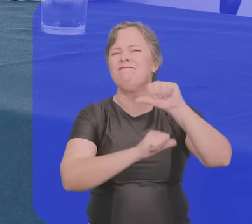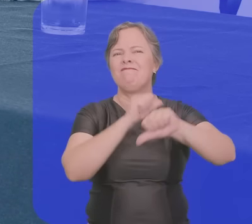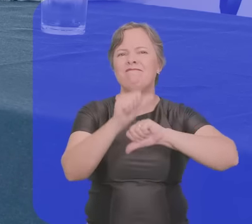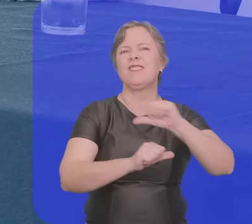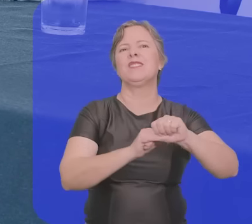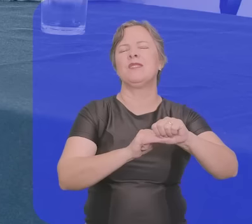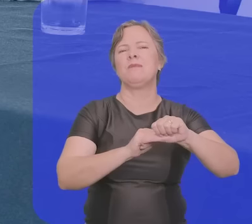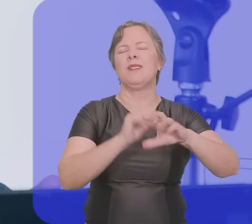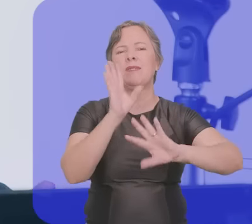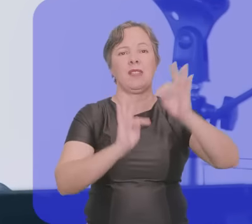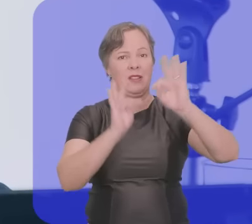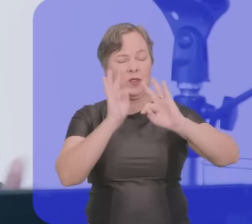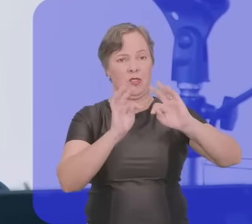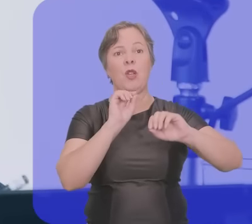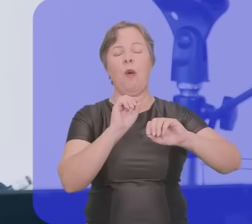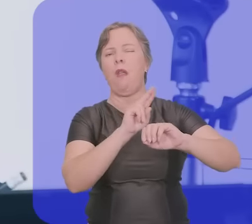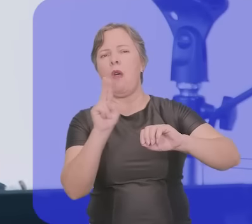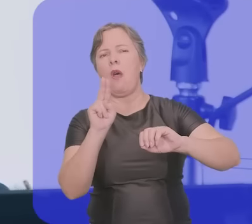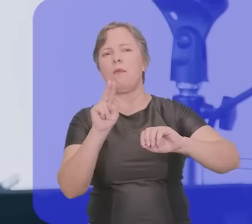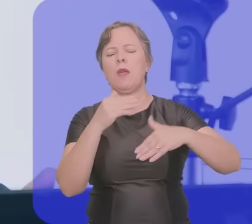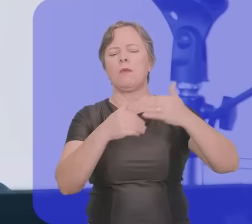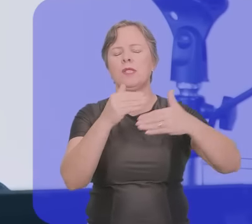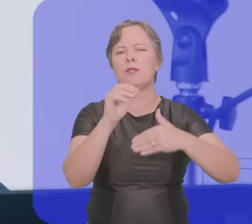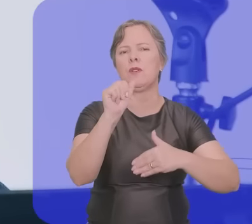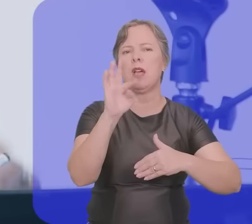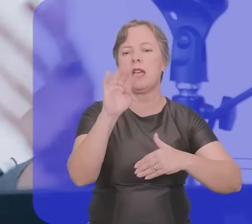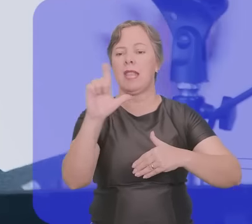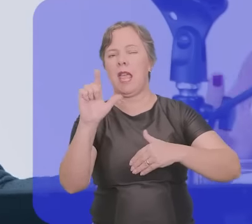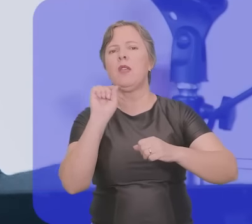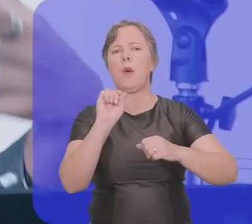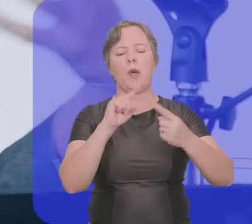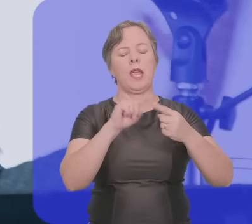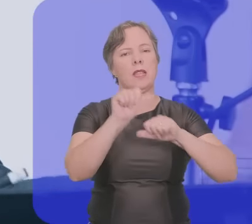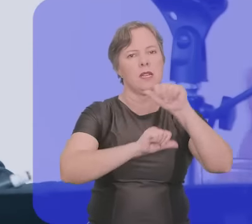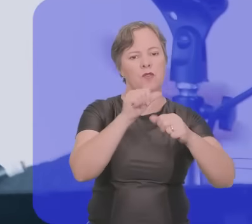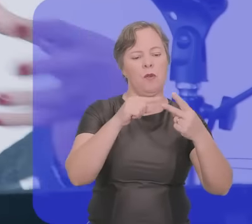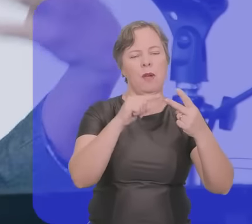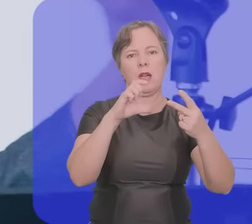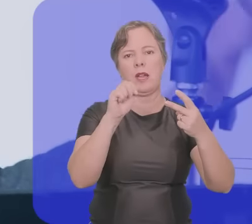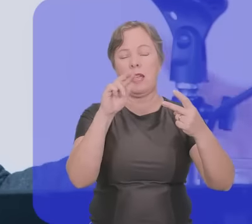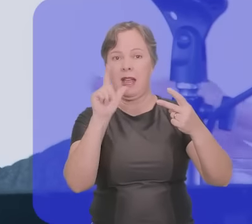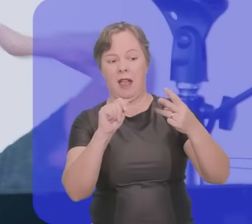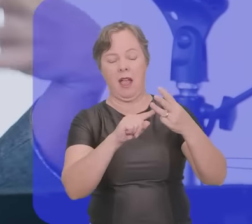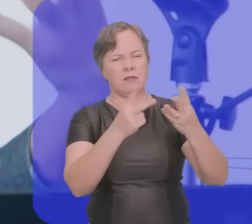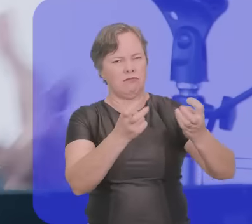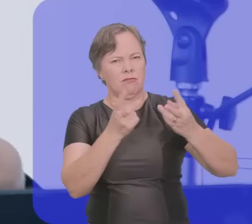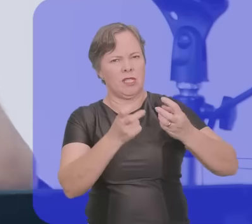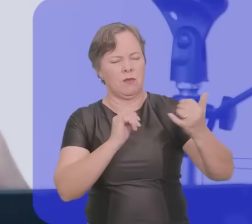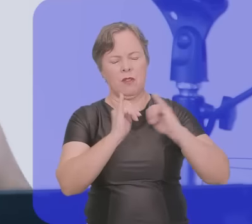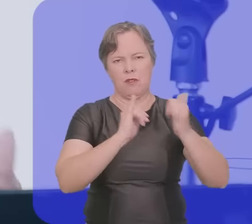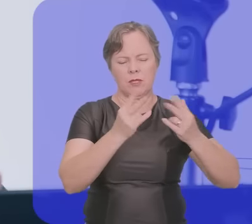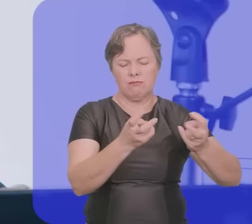serem comparados com o petróleo. Eu achei interessantíssima essa comparação, porque você disse que, né, o petróleo também precisa ser processado para se